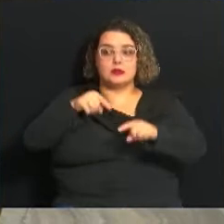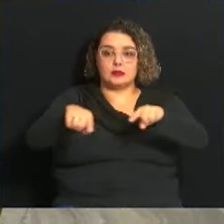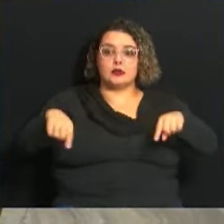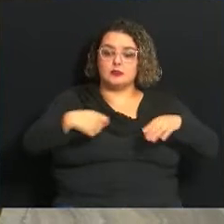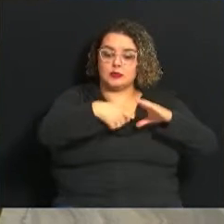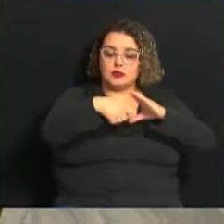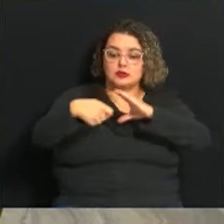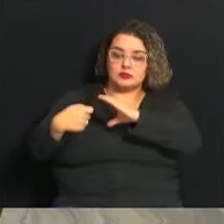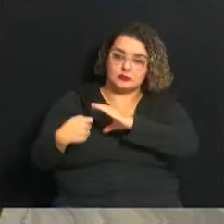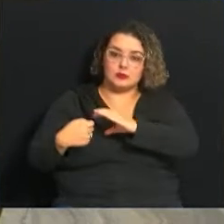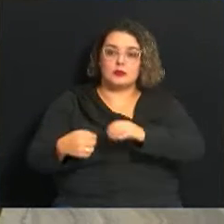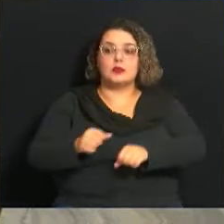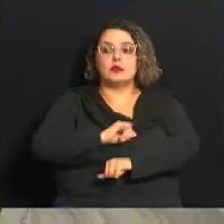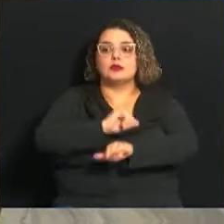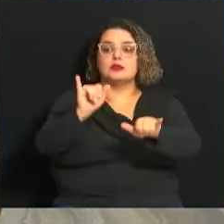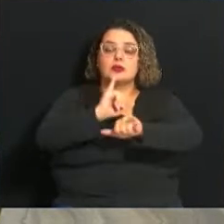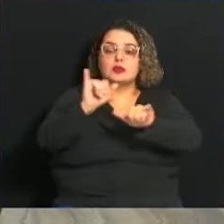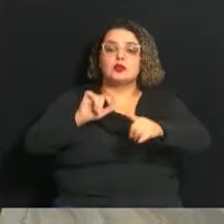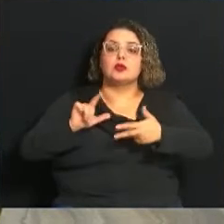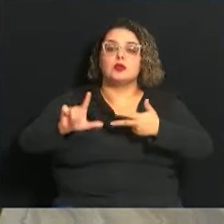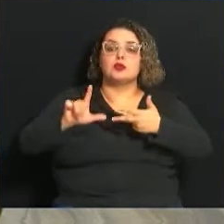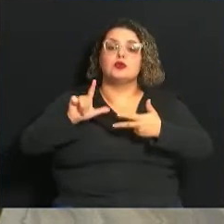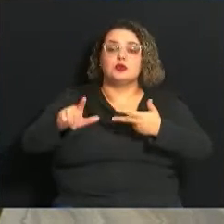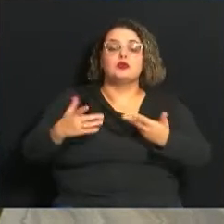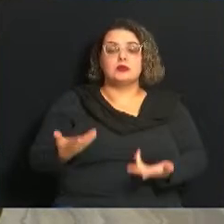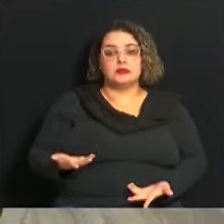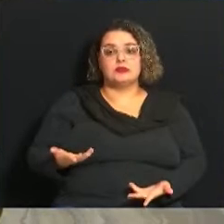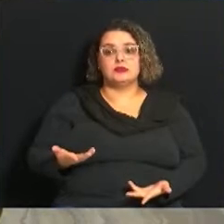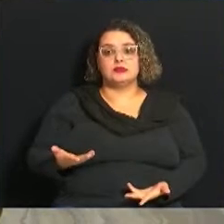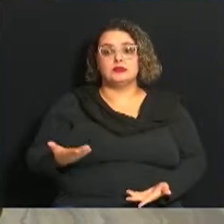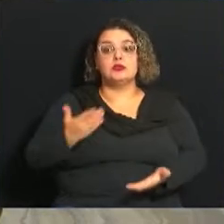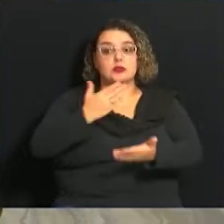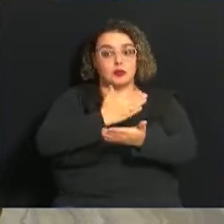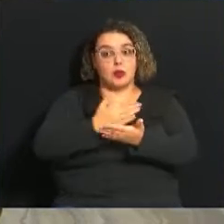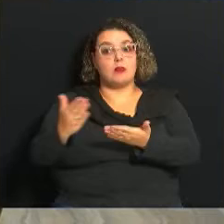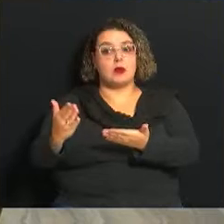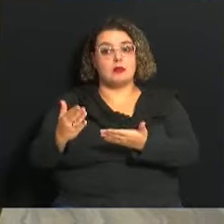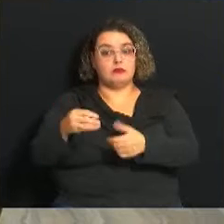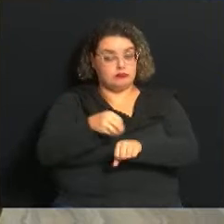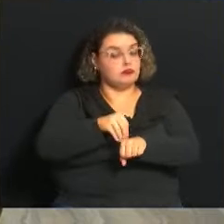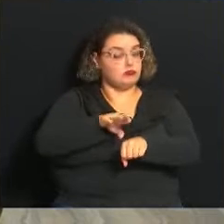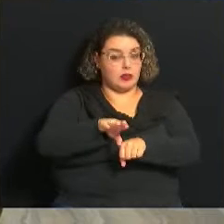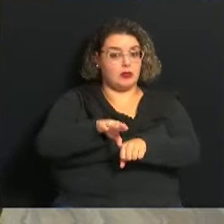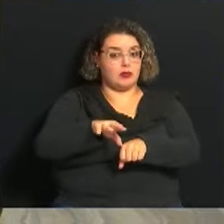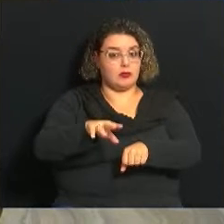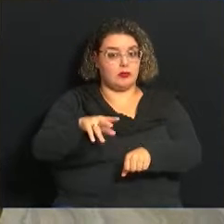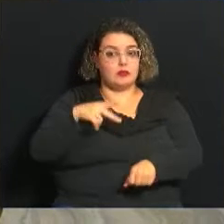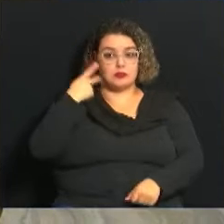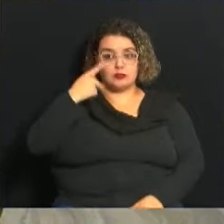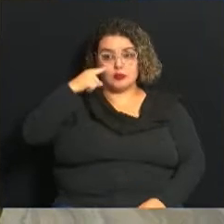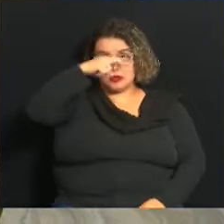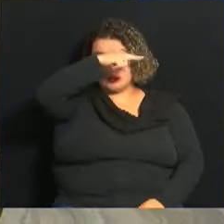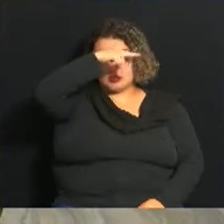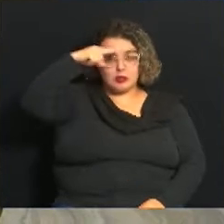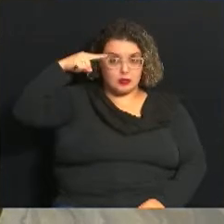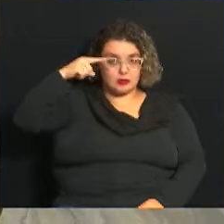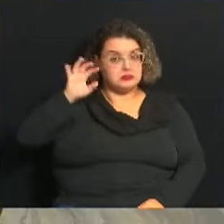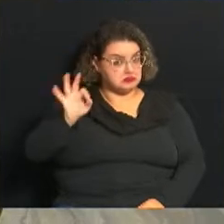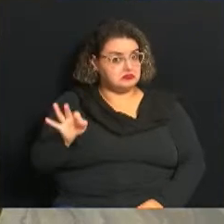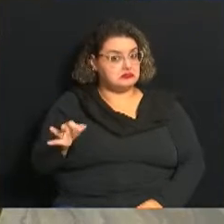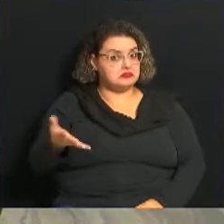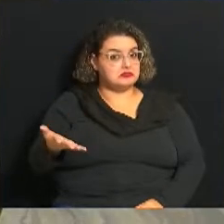falarmos das notícias do Legislativo. E nós começamos com uma indicação do vereador Otto Alejandro, que deu certo,